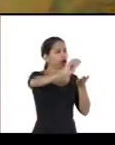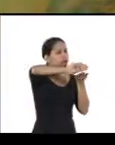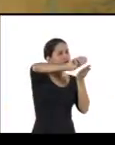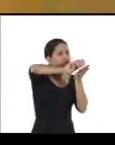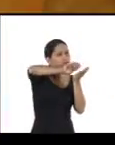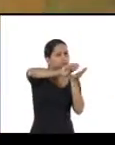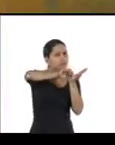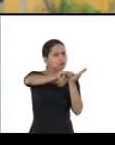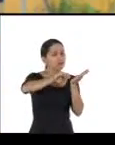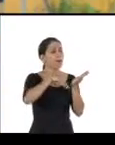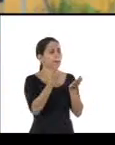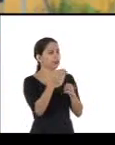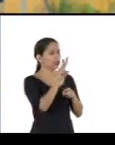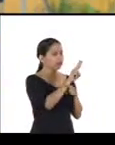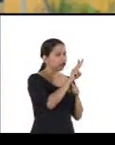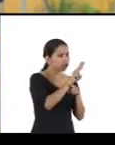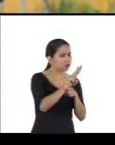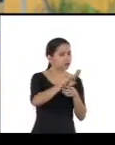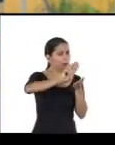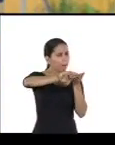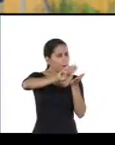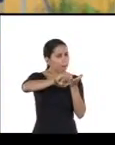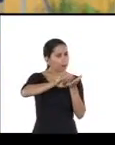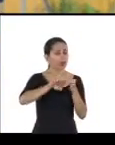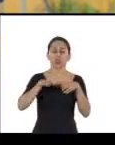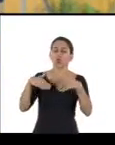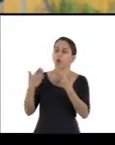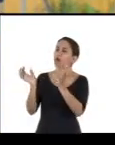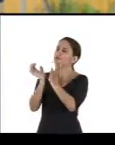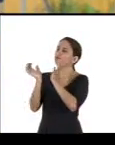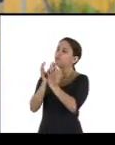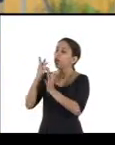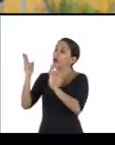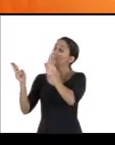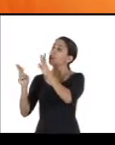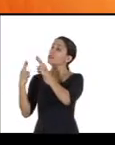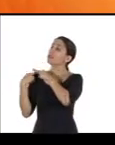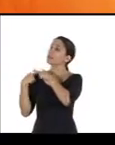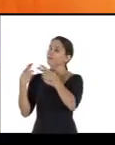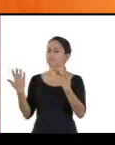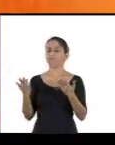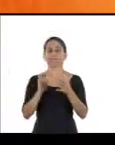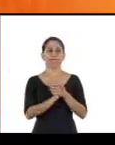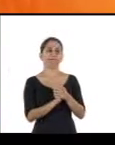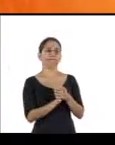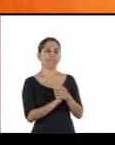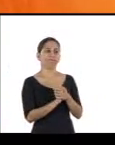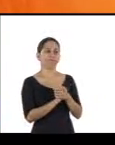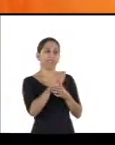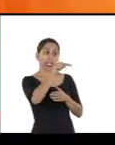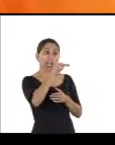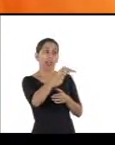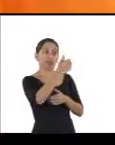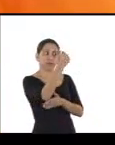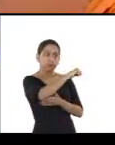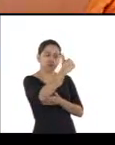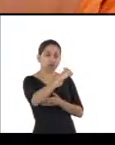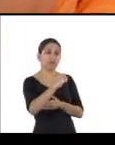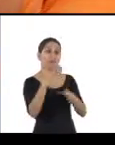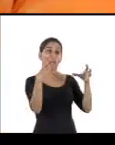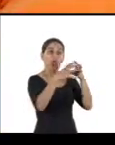desses ambientes de trabalho. E qual é a equipe responsável por esse levantamento? Esse levantamento pode ser feito por equipe de